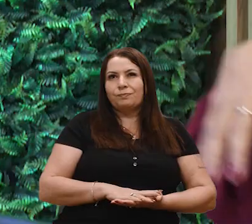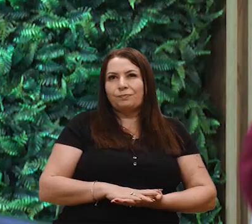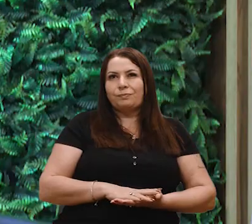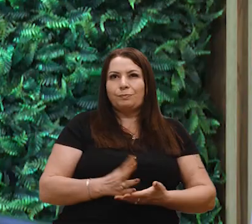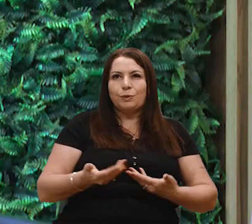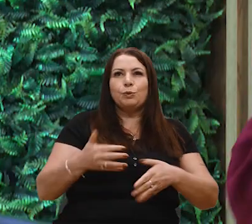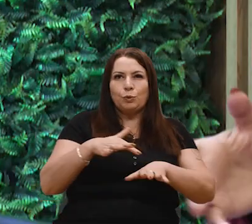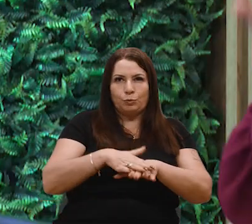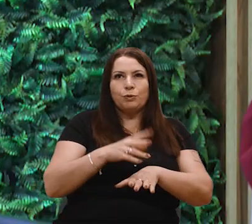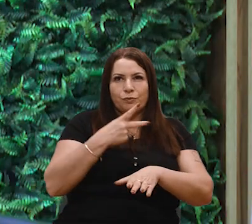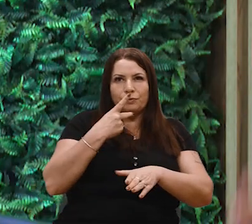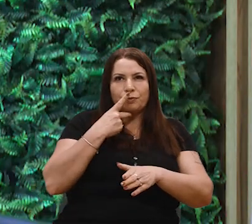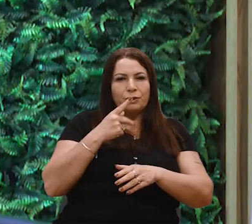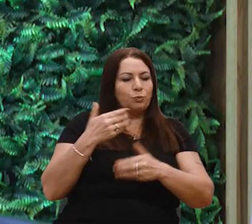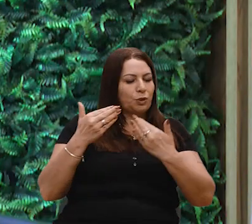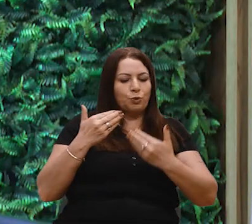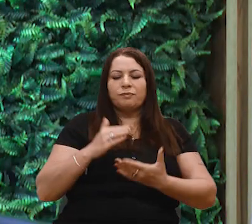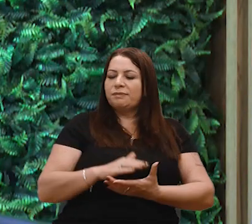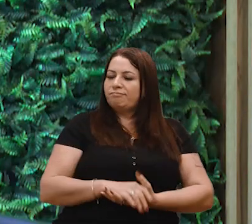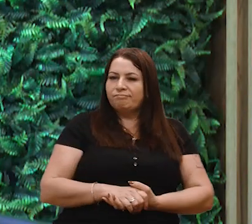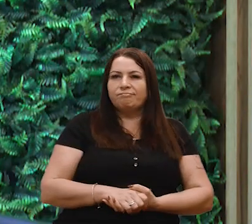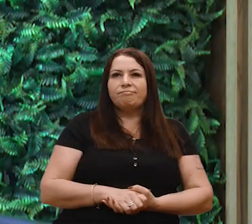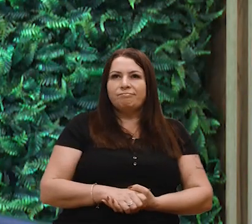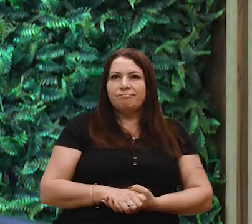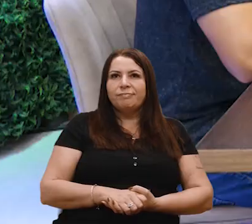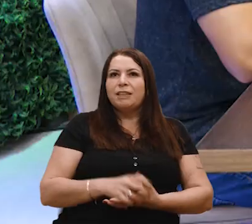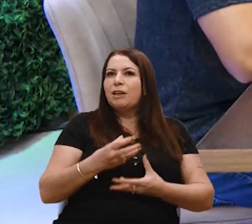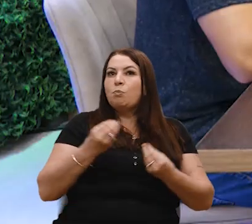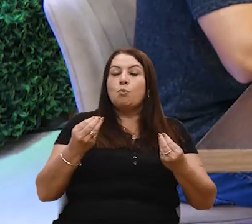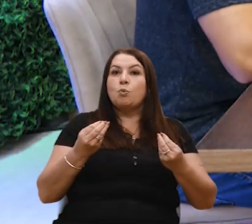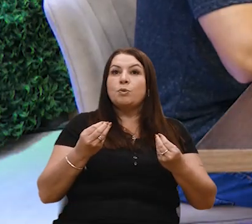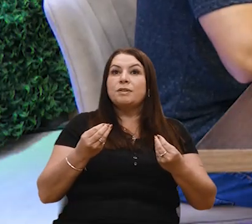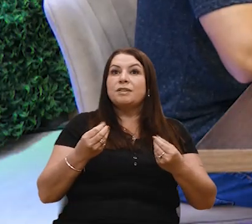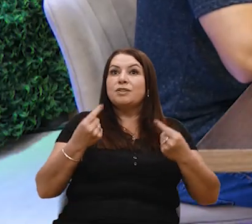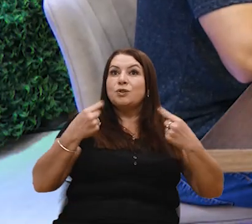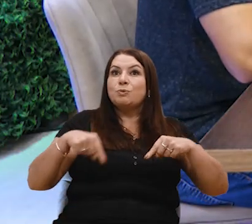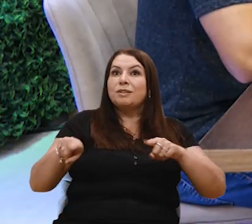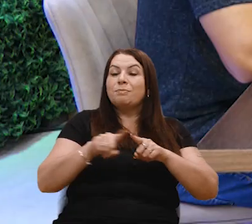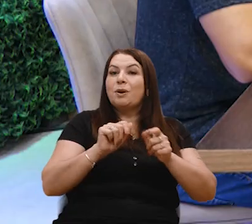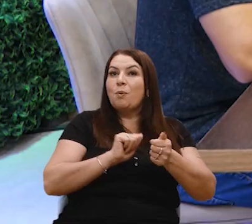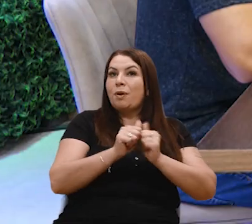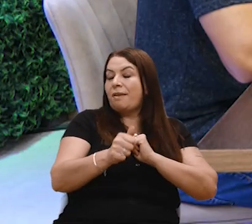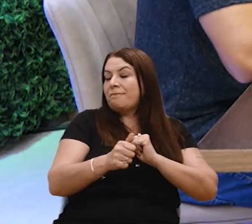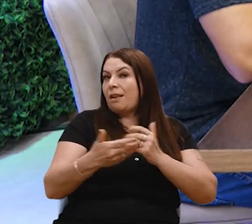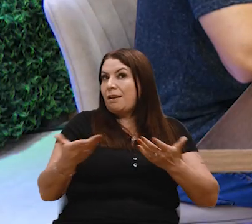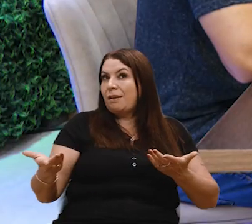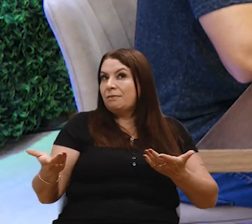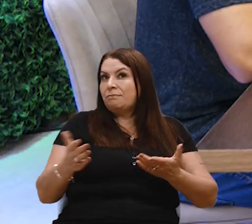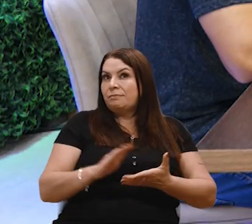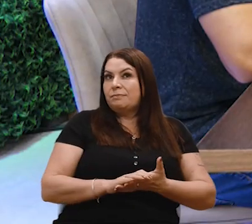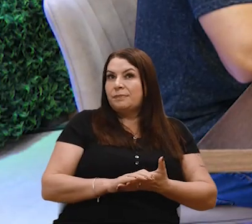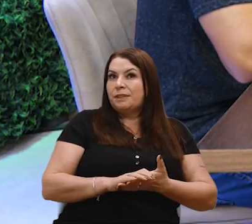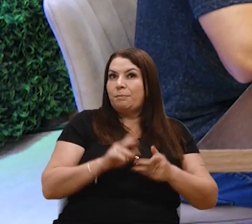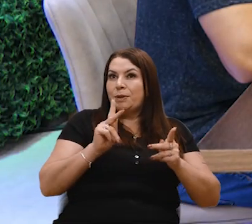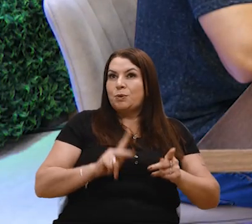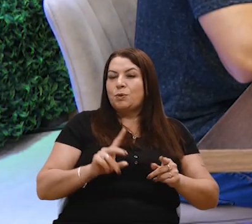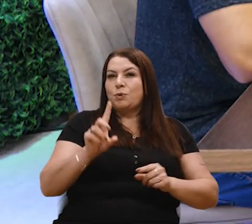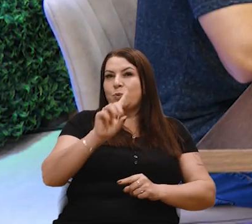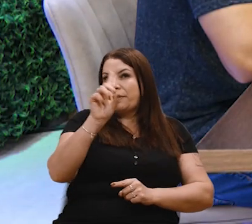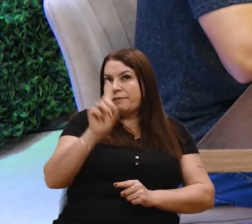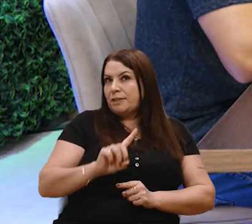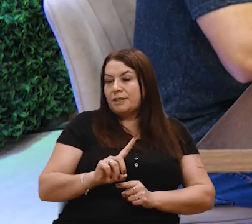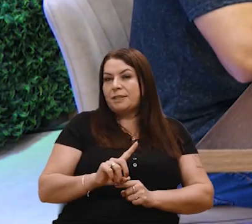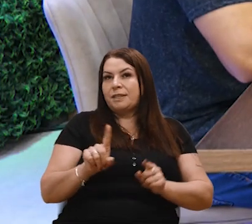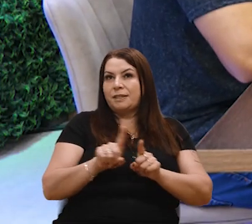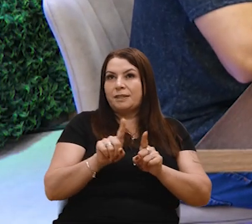assim, e muito inclusivo, como tu disseste, sem dúvida. E tem muitas provas, inclusive, com atletas, pessoas